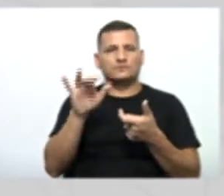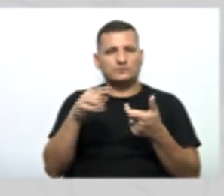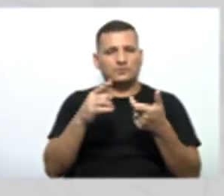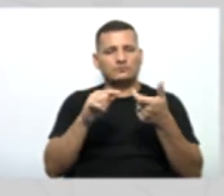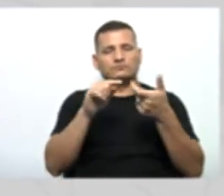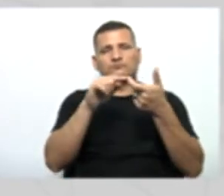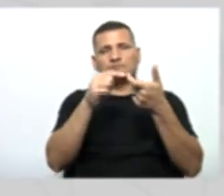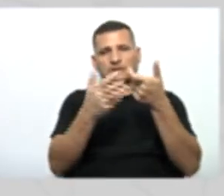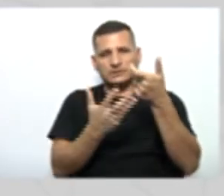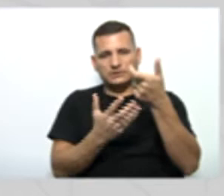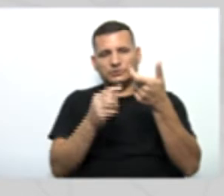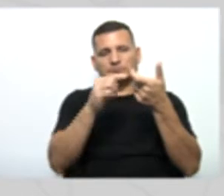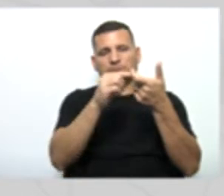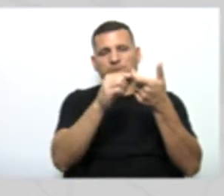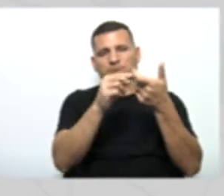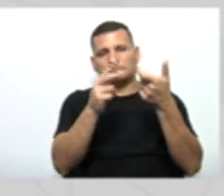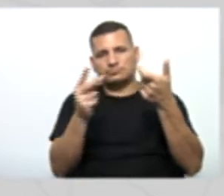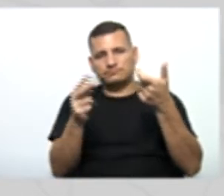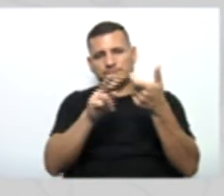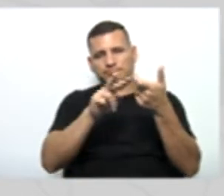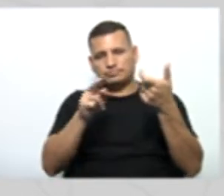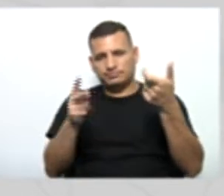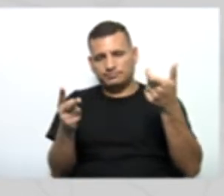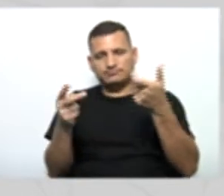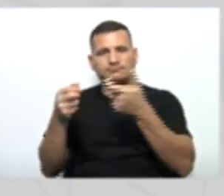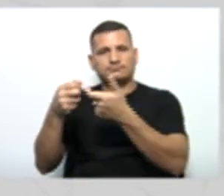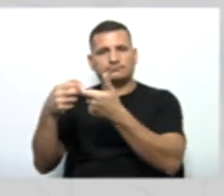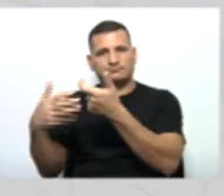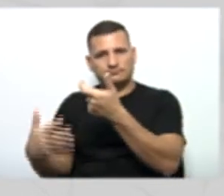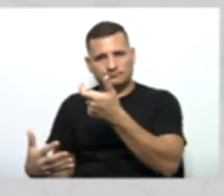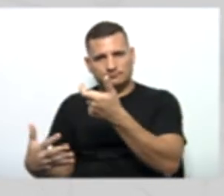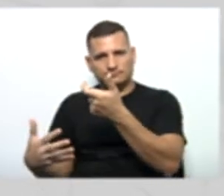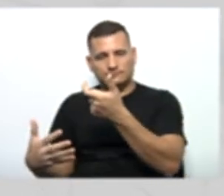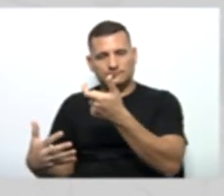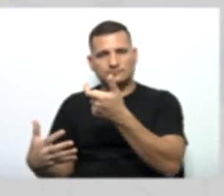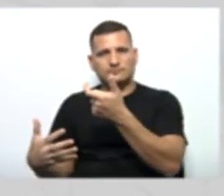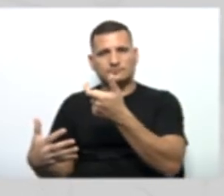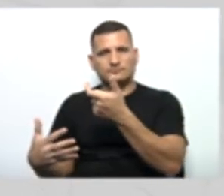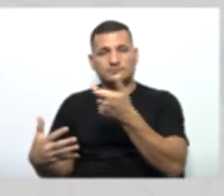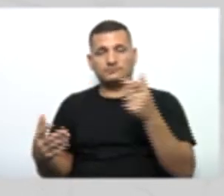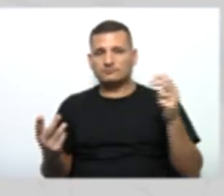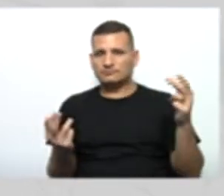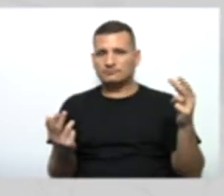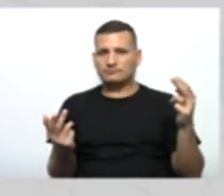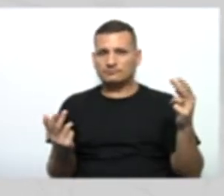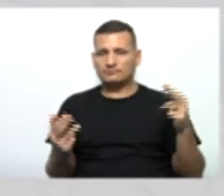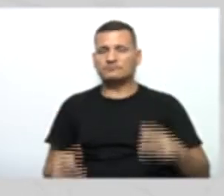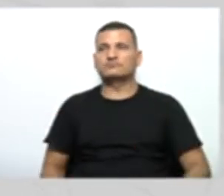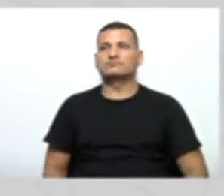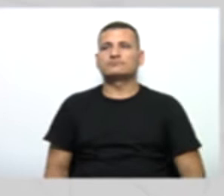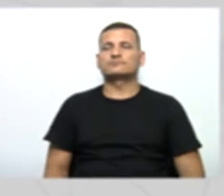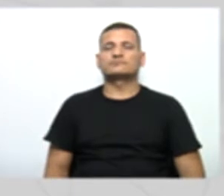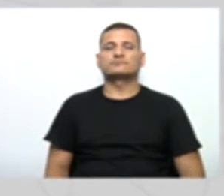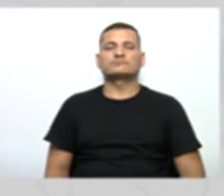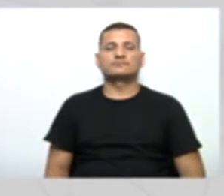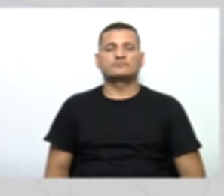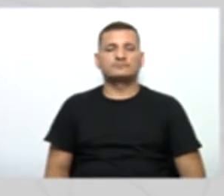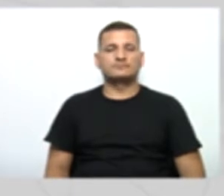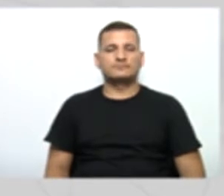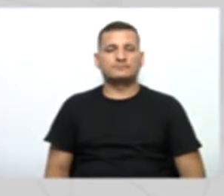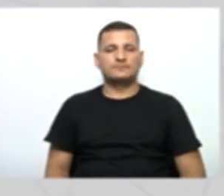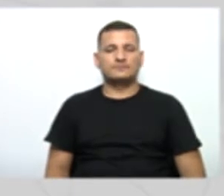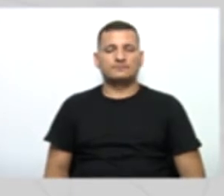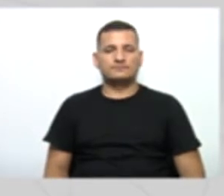né? Para poder diferenciar bem essa parte, para eles não, né, confundirem bem essas duas opções aí,